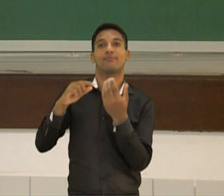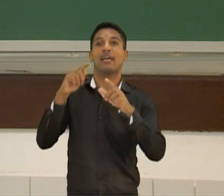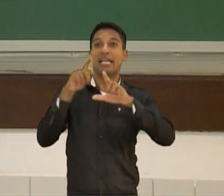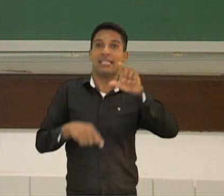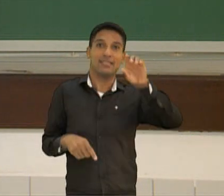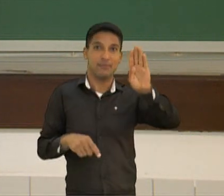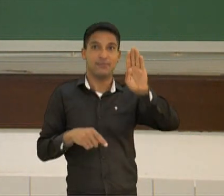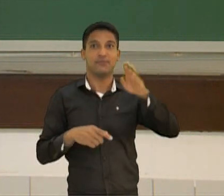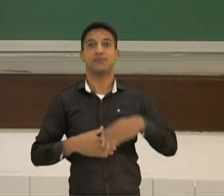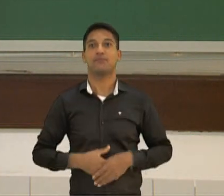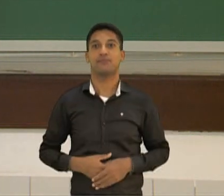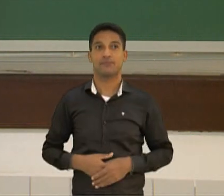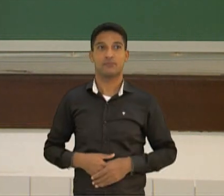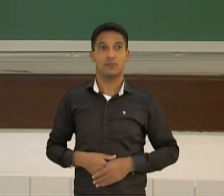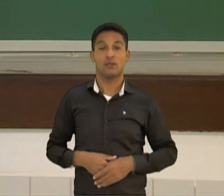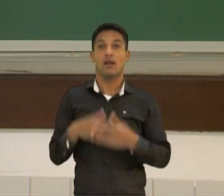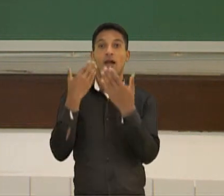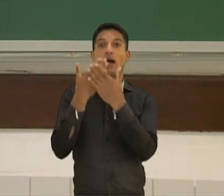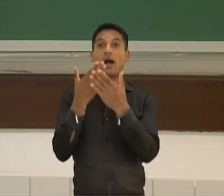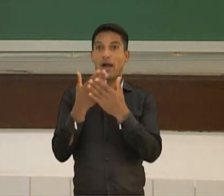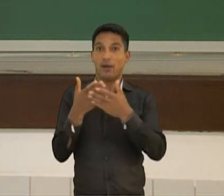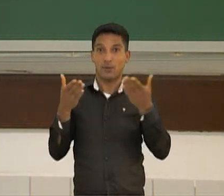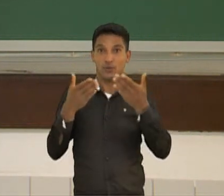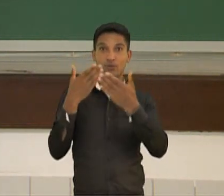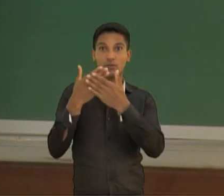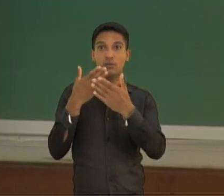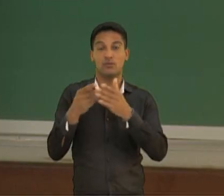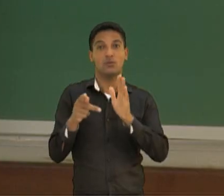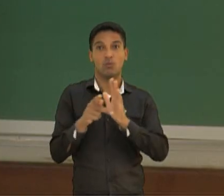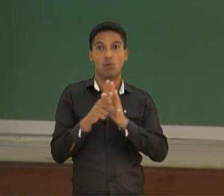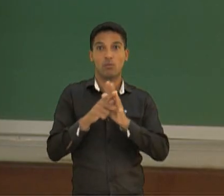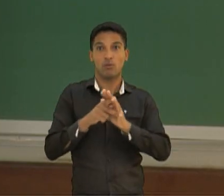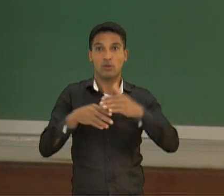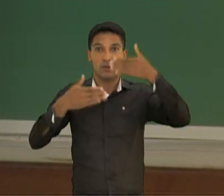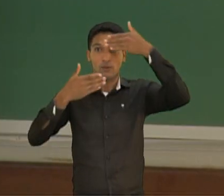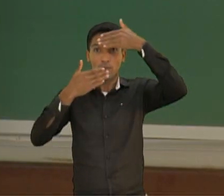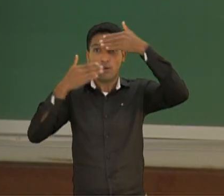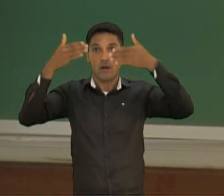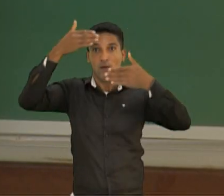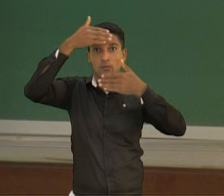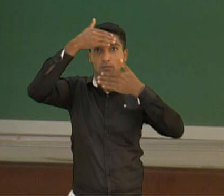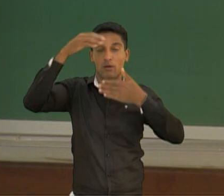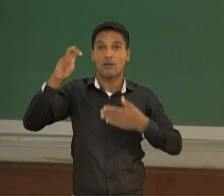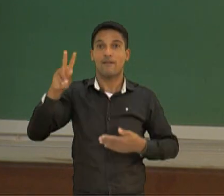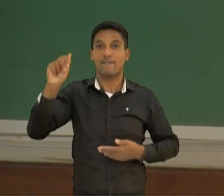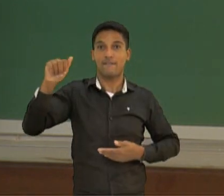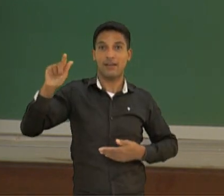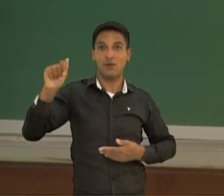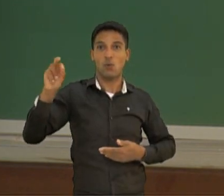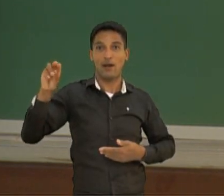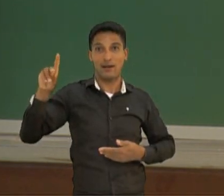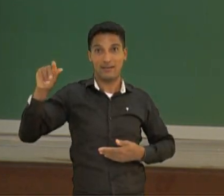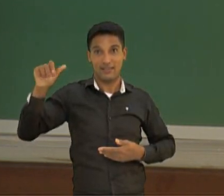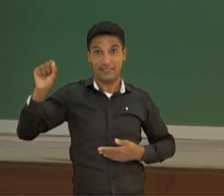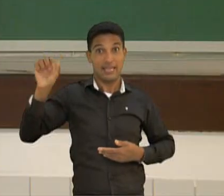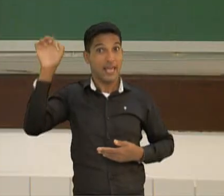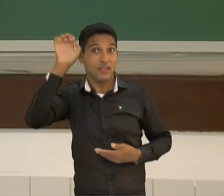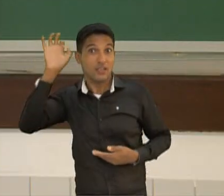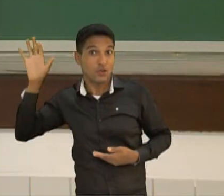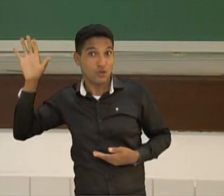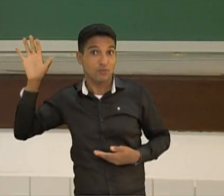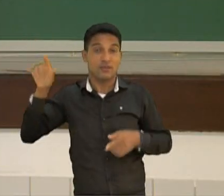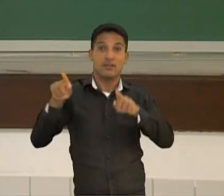meus queridos? Nós vimos nessa aula, então, as vanguardas europeias, o movimento do expressionismo e o movimento do cubismo